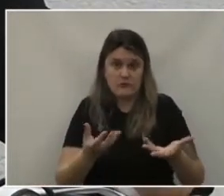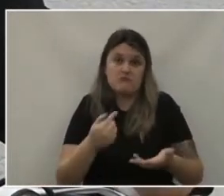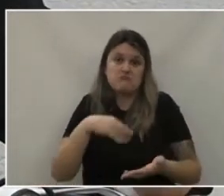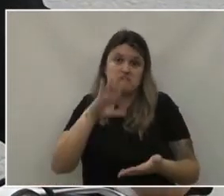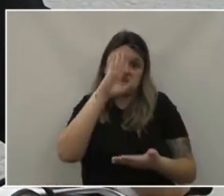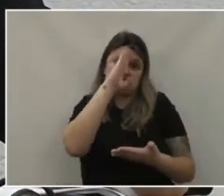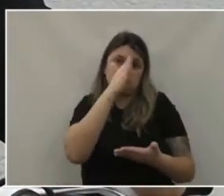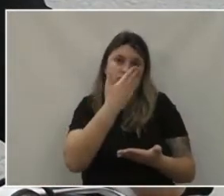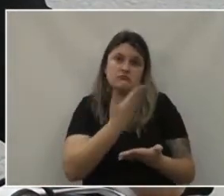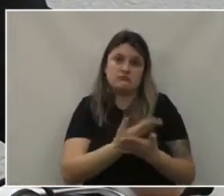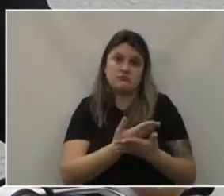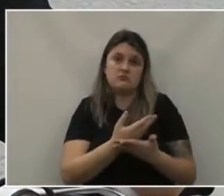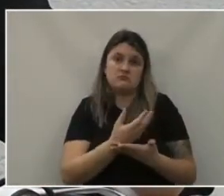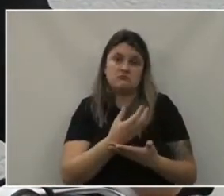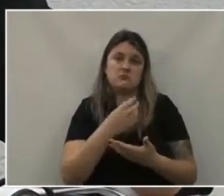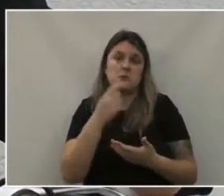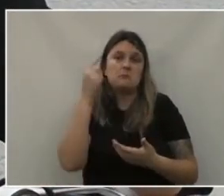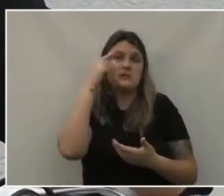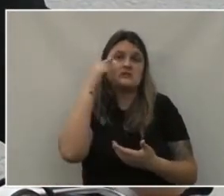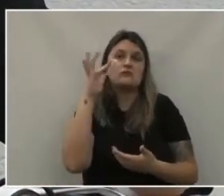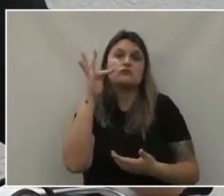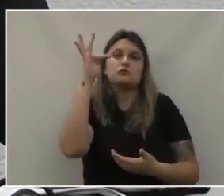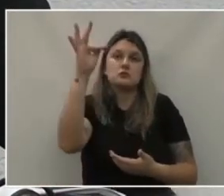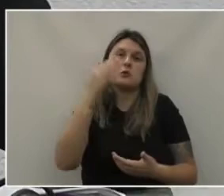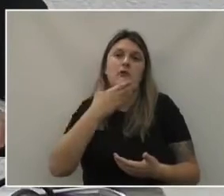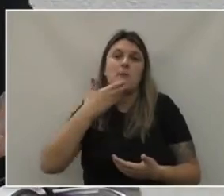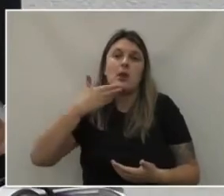que bons passos virão.